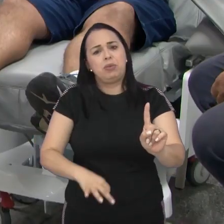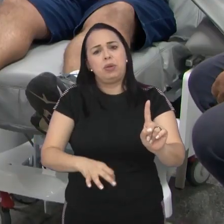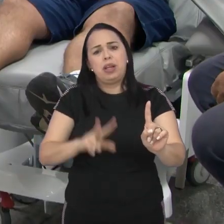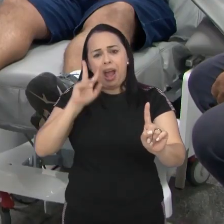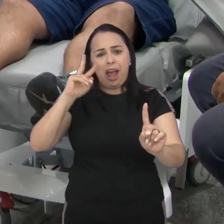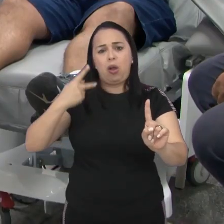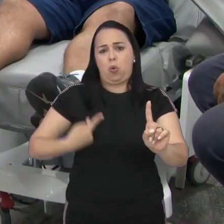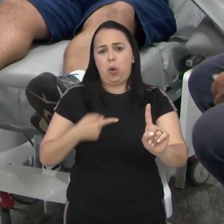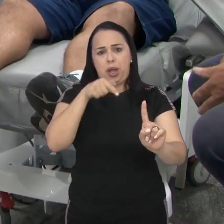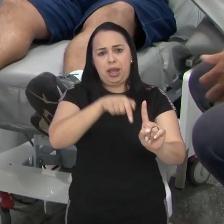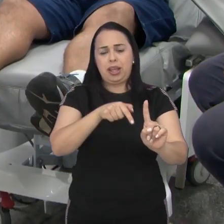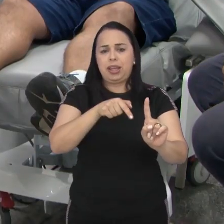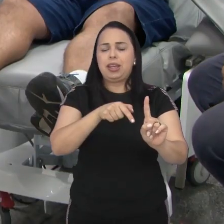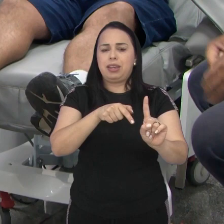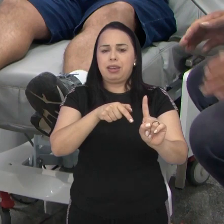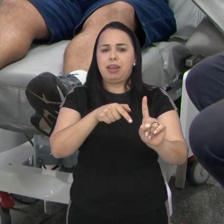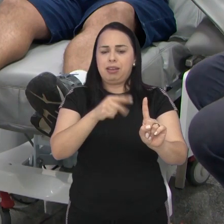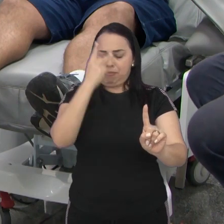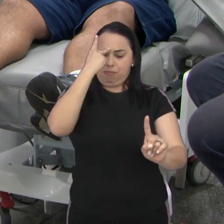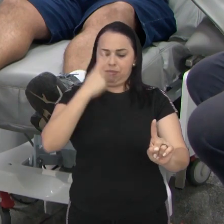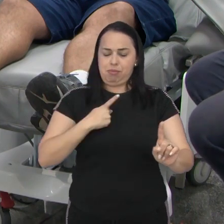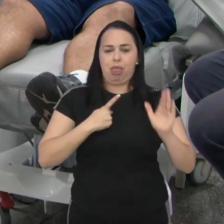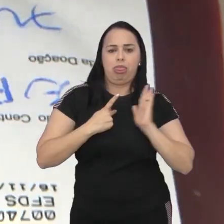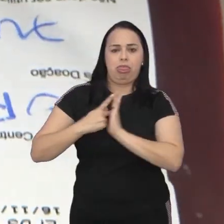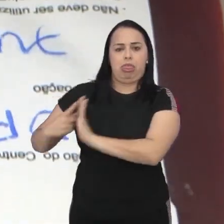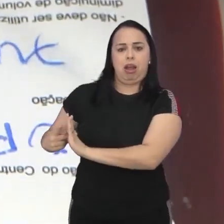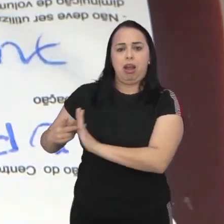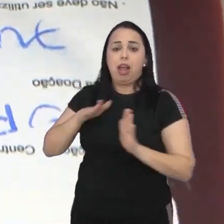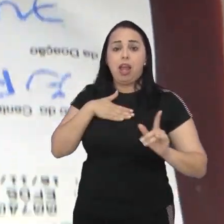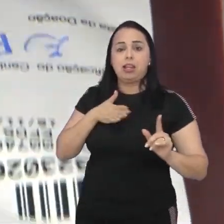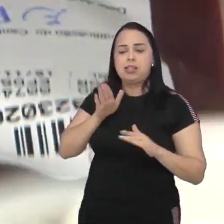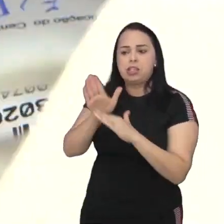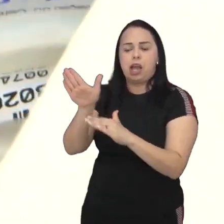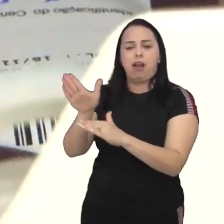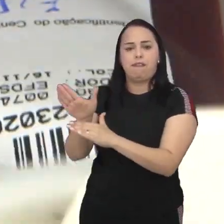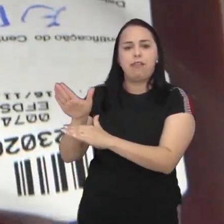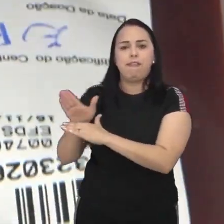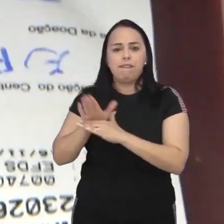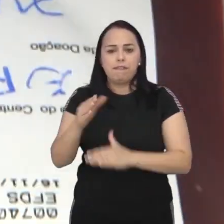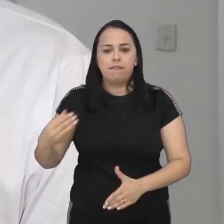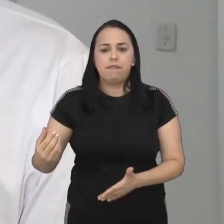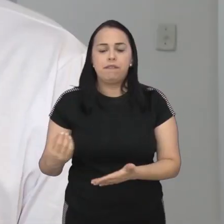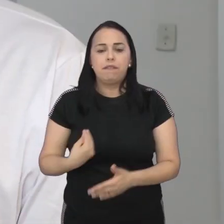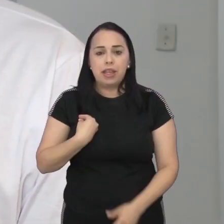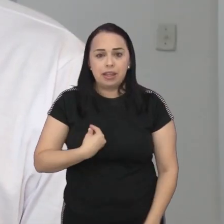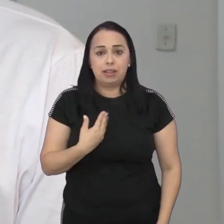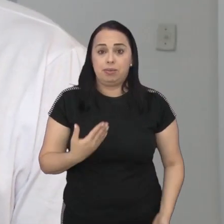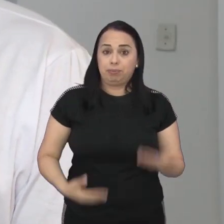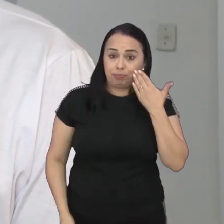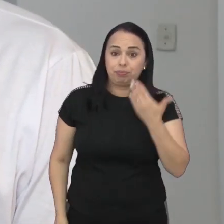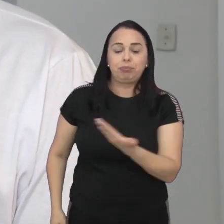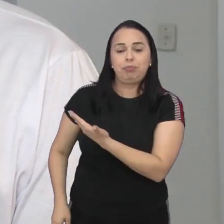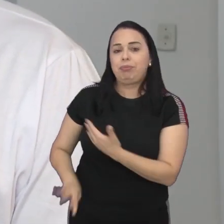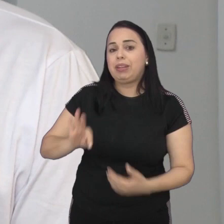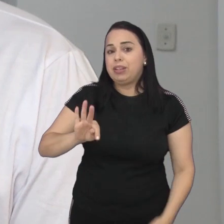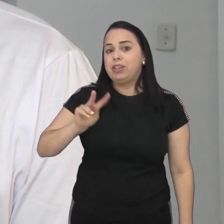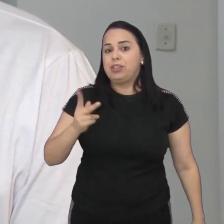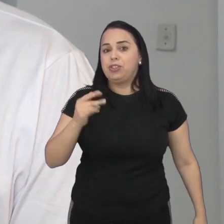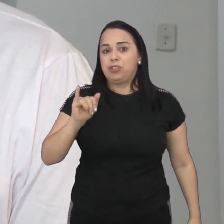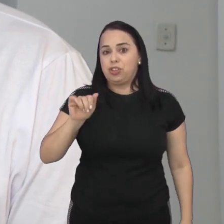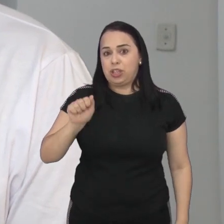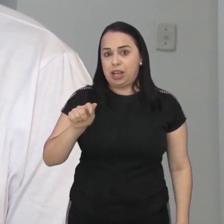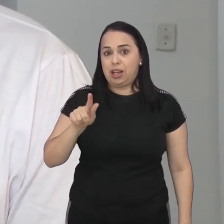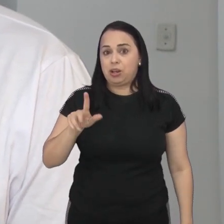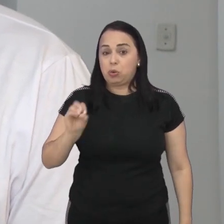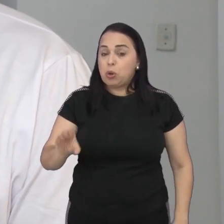de reconhecimento ao altruísmo desses heróis que salvam vidas de forma anônima. Um deles é o Tiago, que já